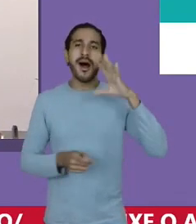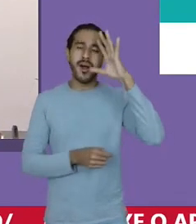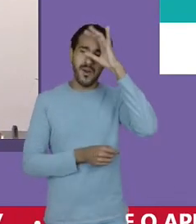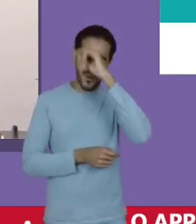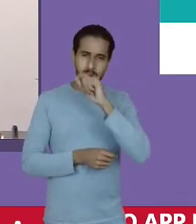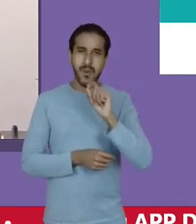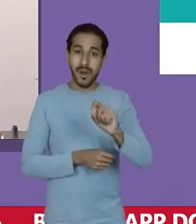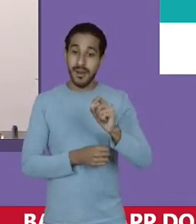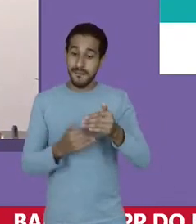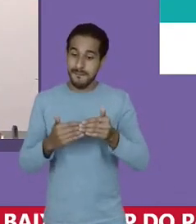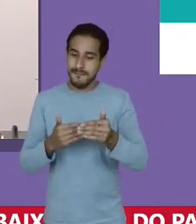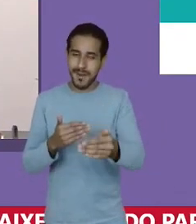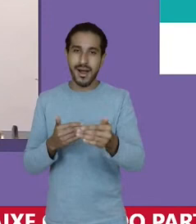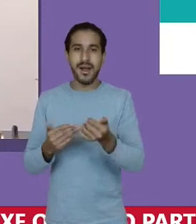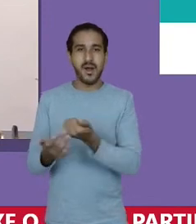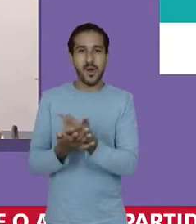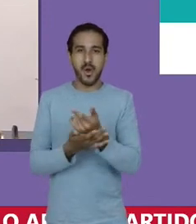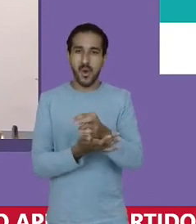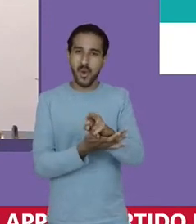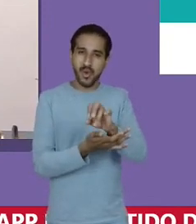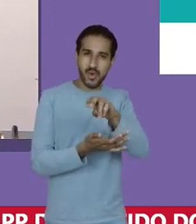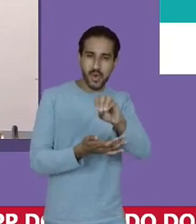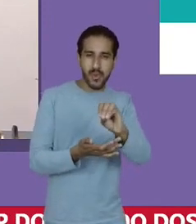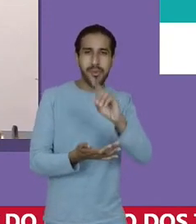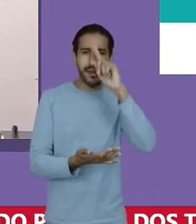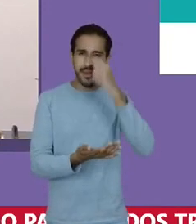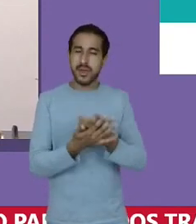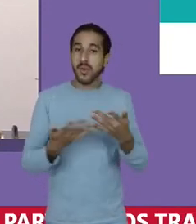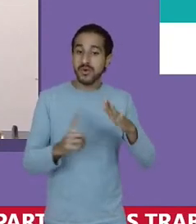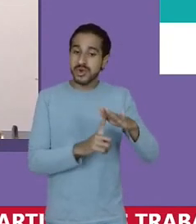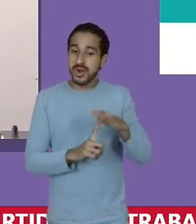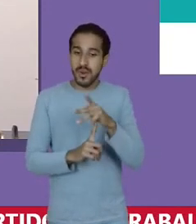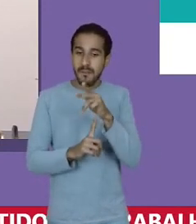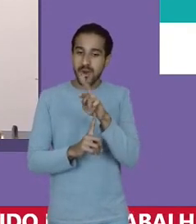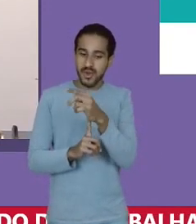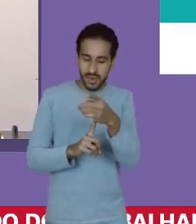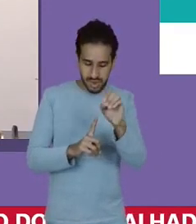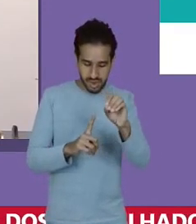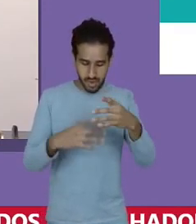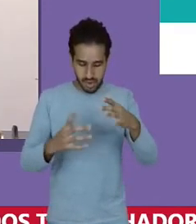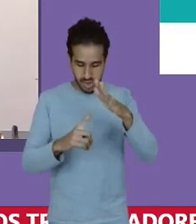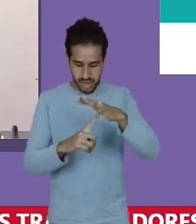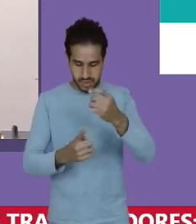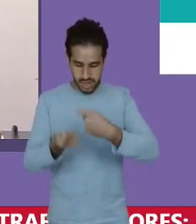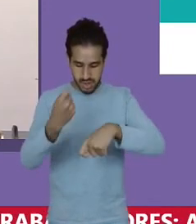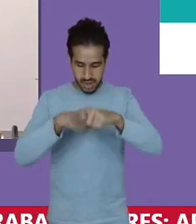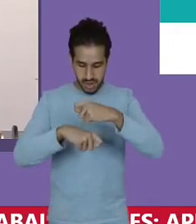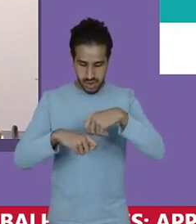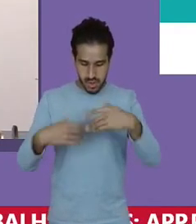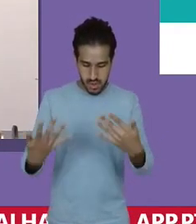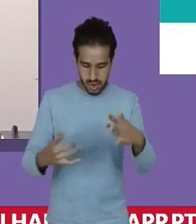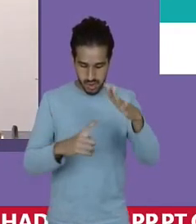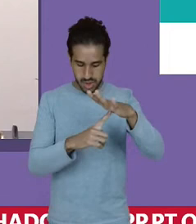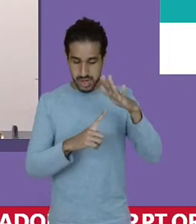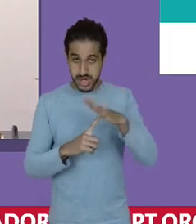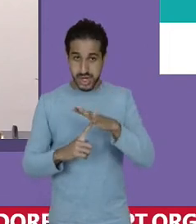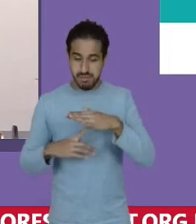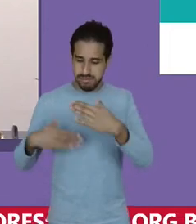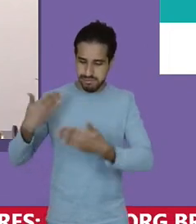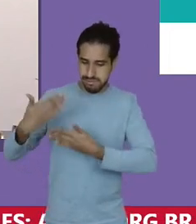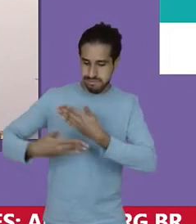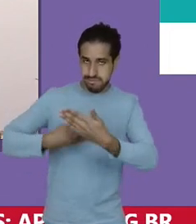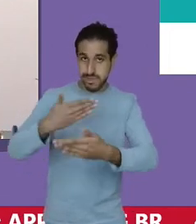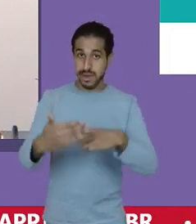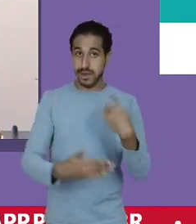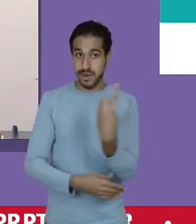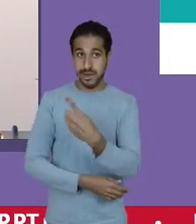de que a partir do consumo se determina que tipo de produção, que tipo de economia e que tipo de